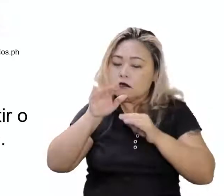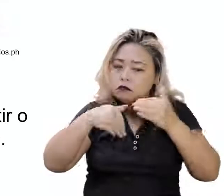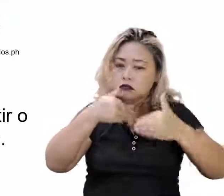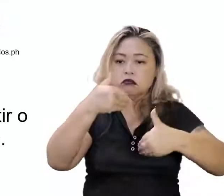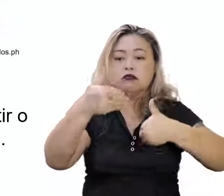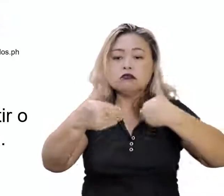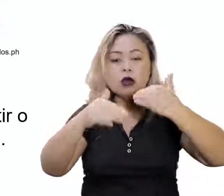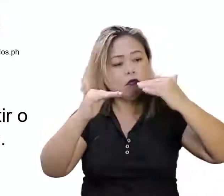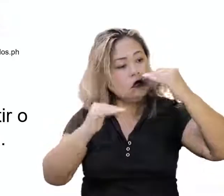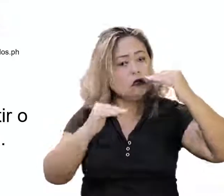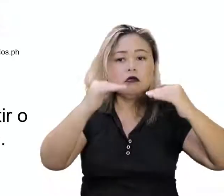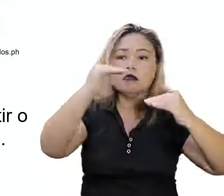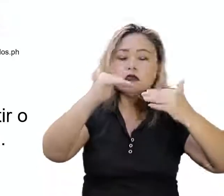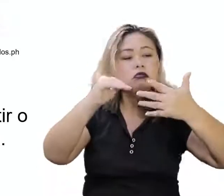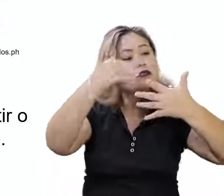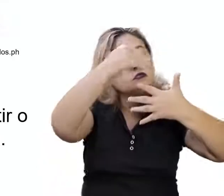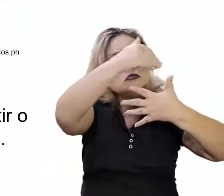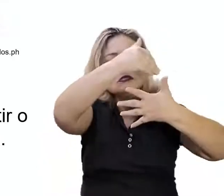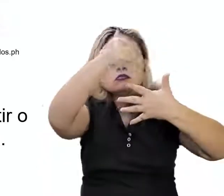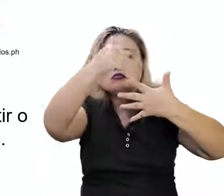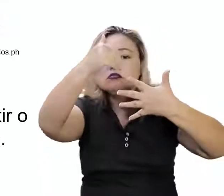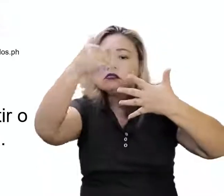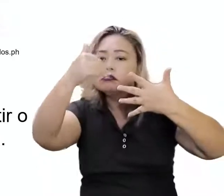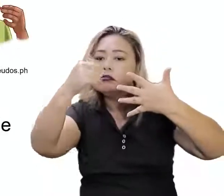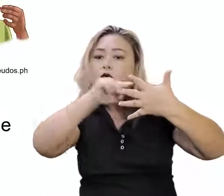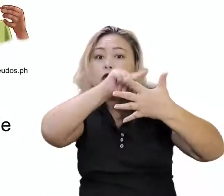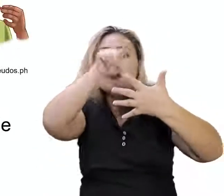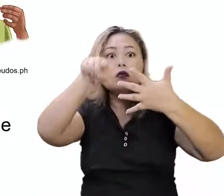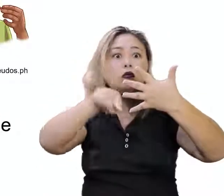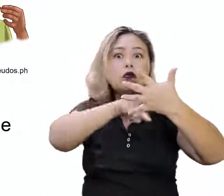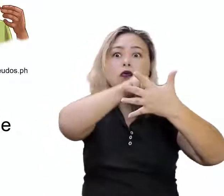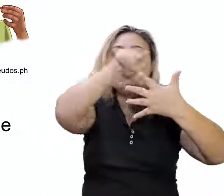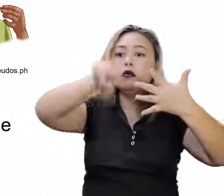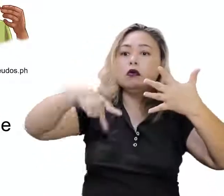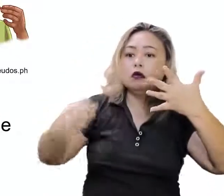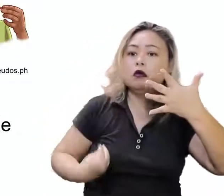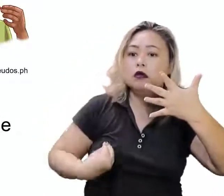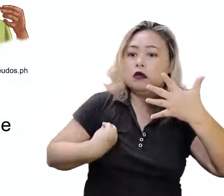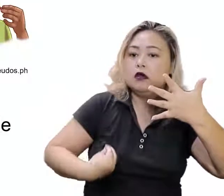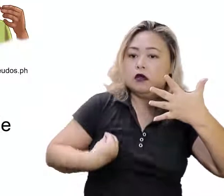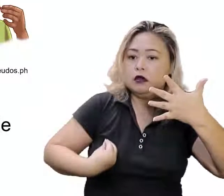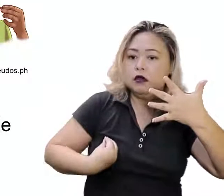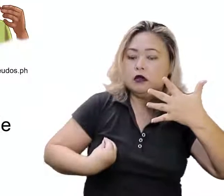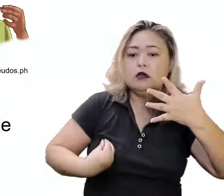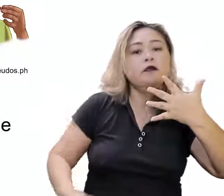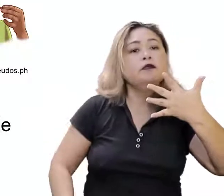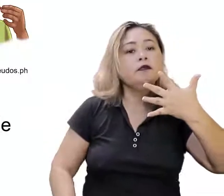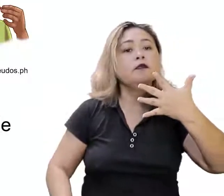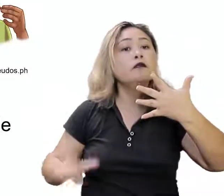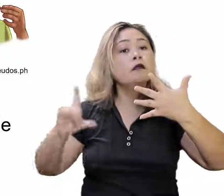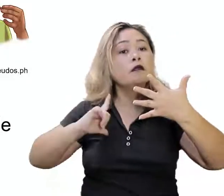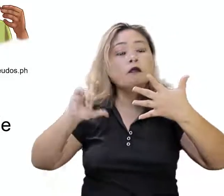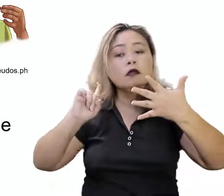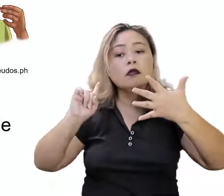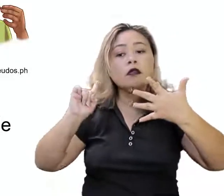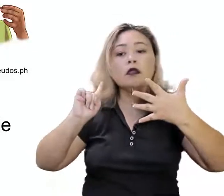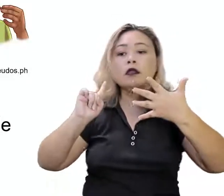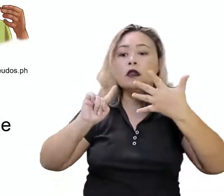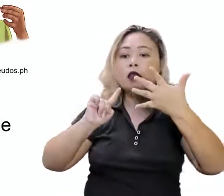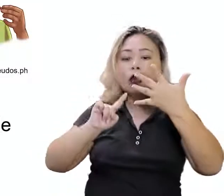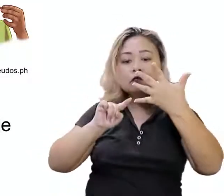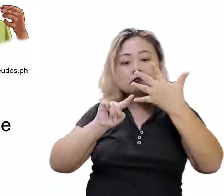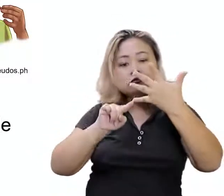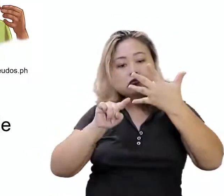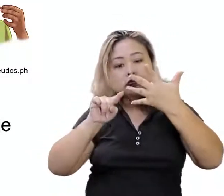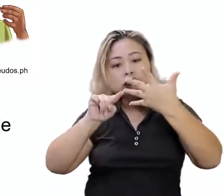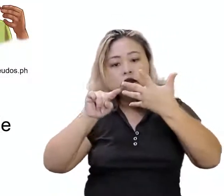do ecossistema e do ciclo de vida, tá? Vamos embora. Aí a gente tem a cadeia alimentar